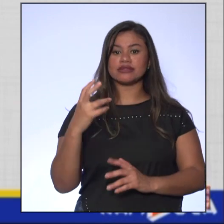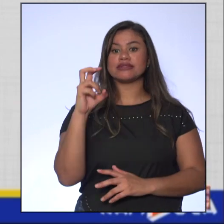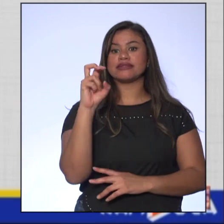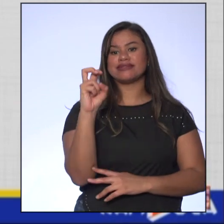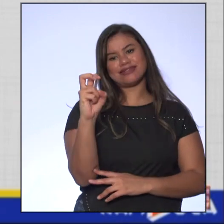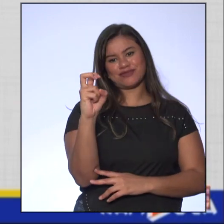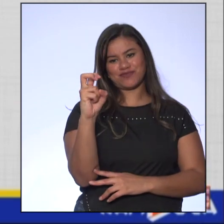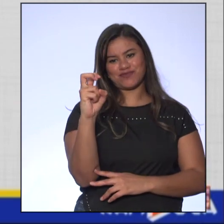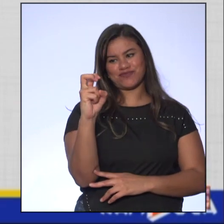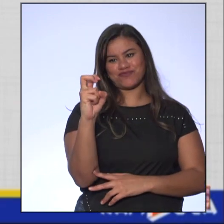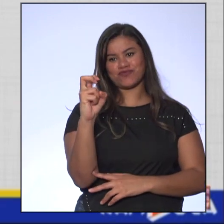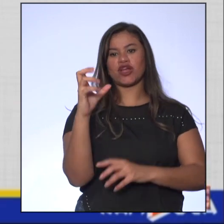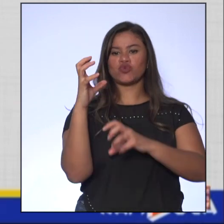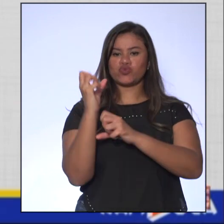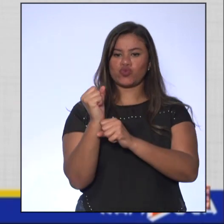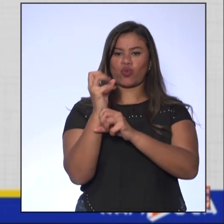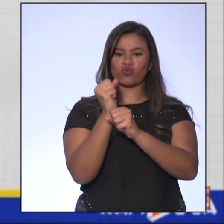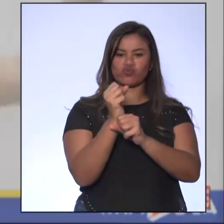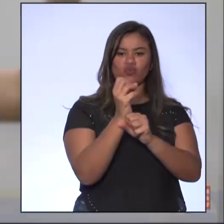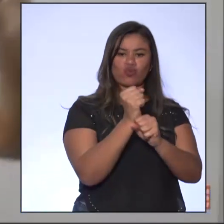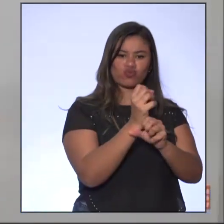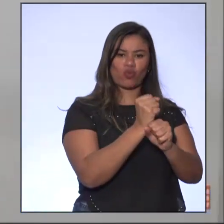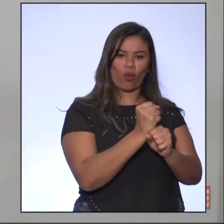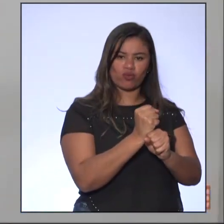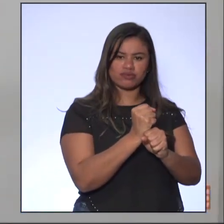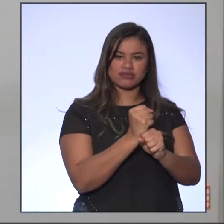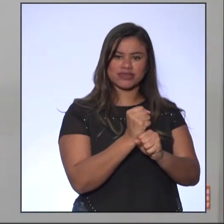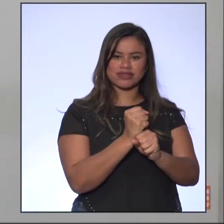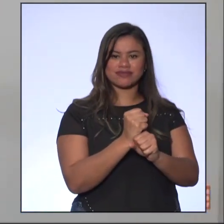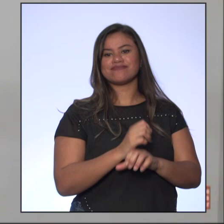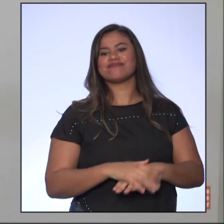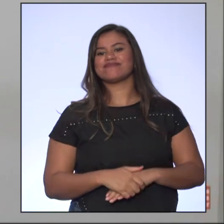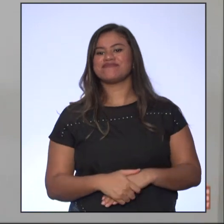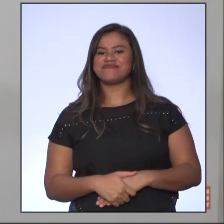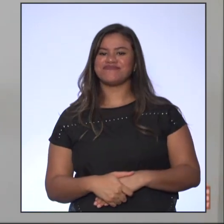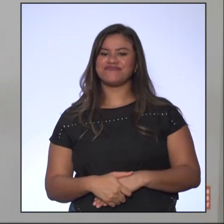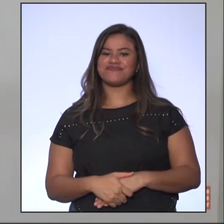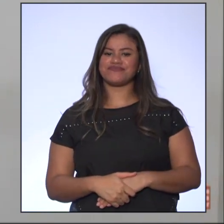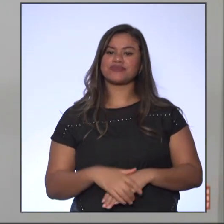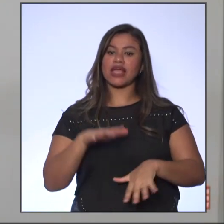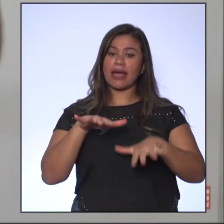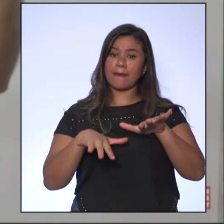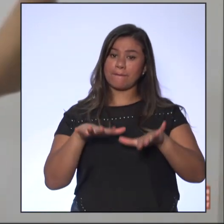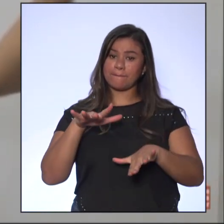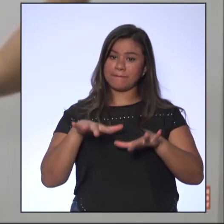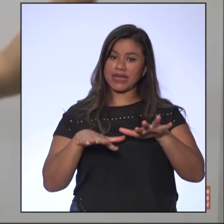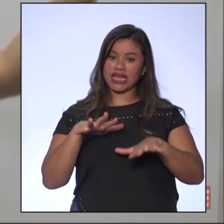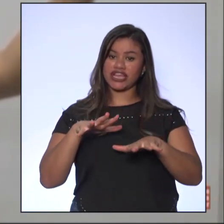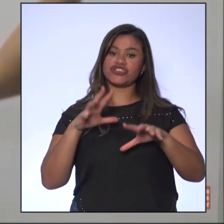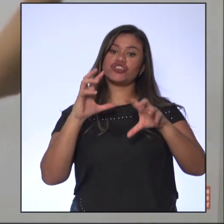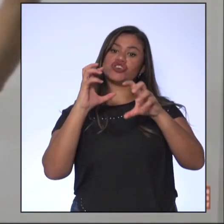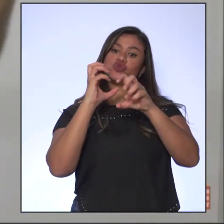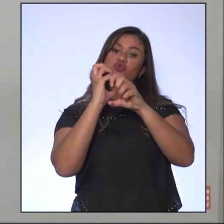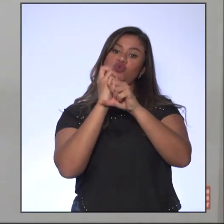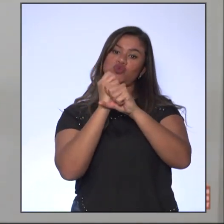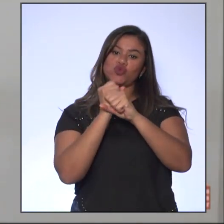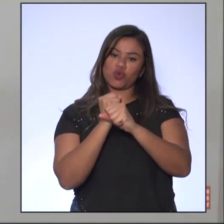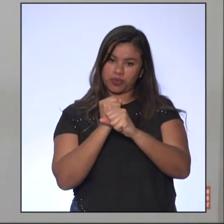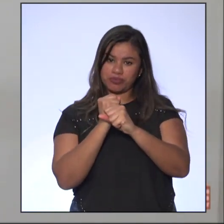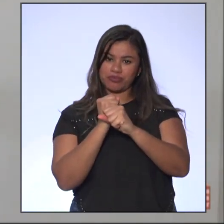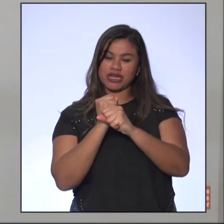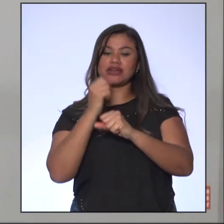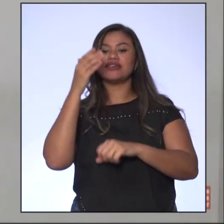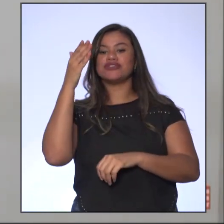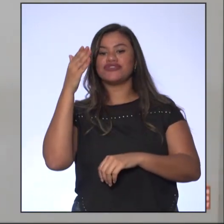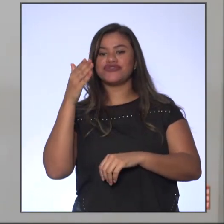5. Então, aqui você tem a nossa média. A média vai ser a soma dos valores dividido